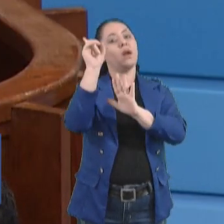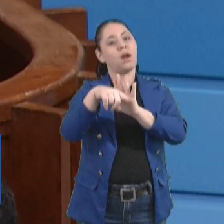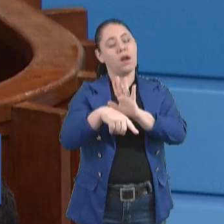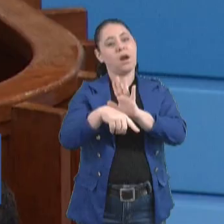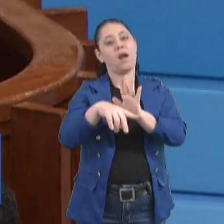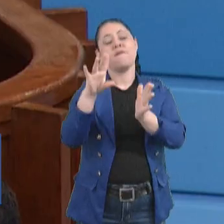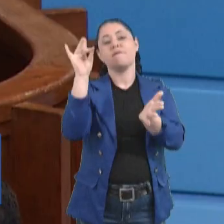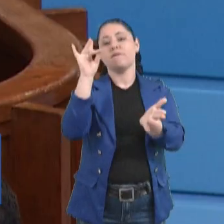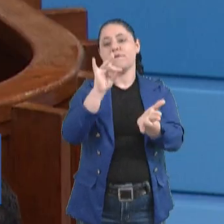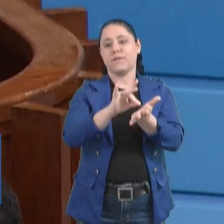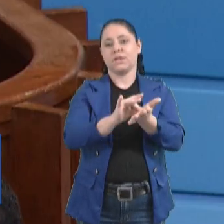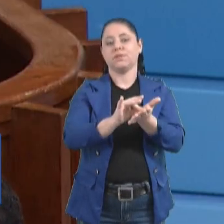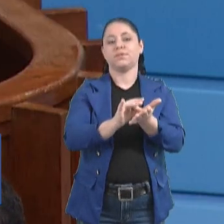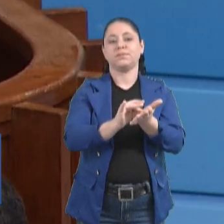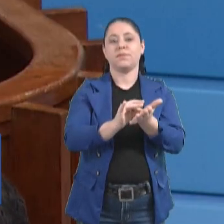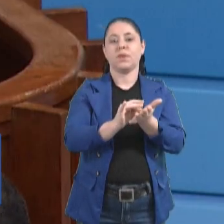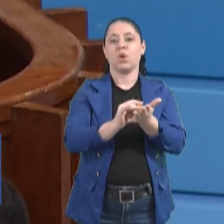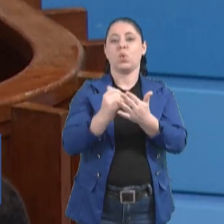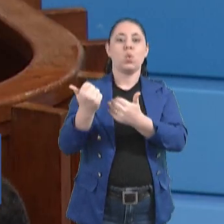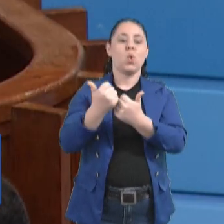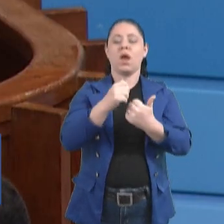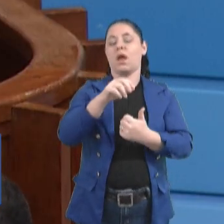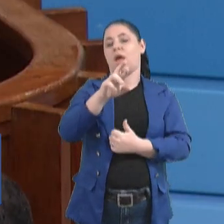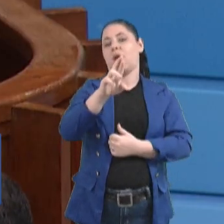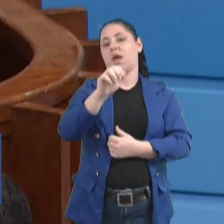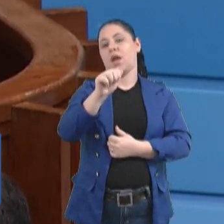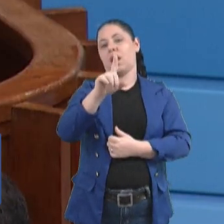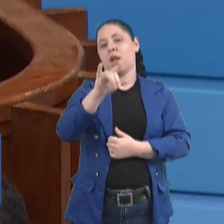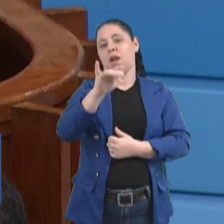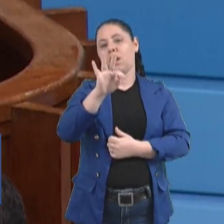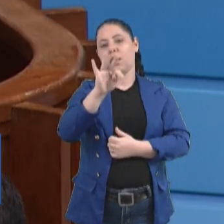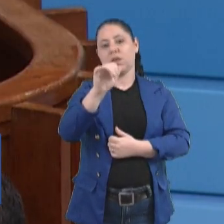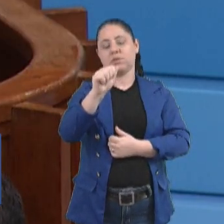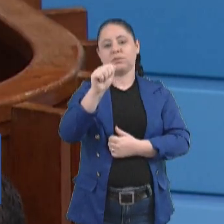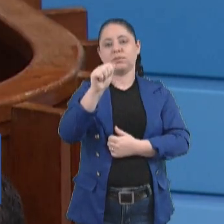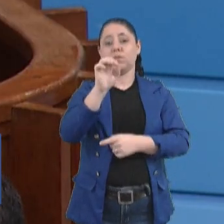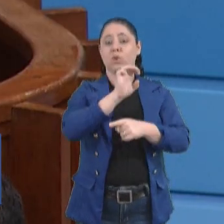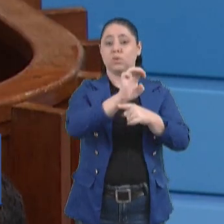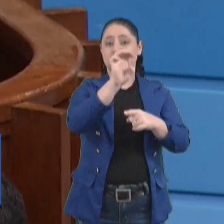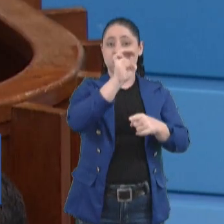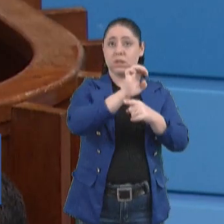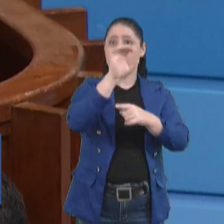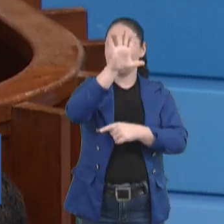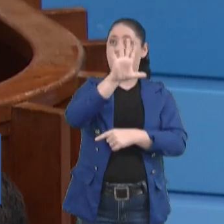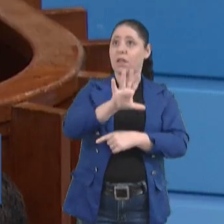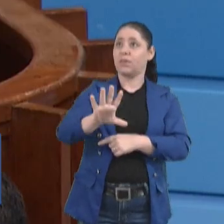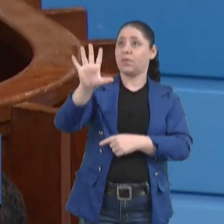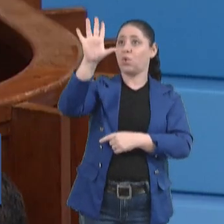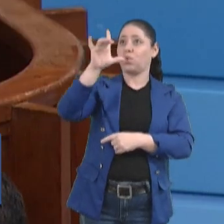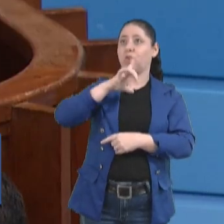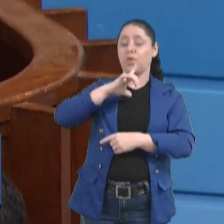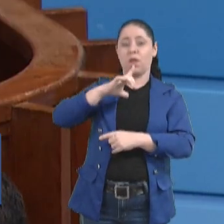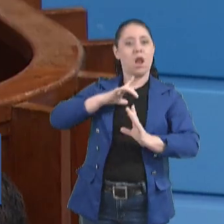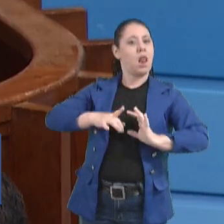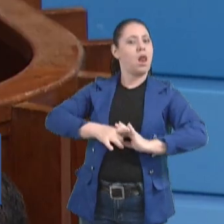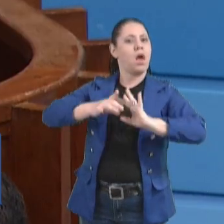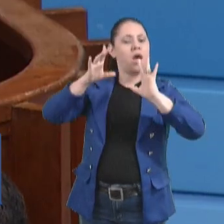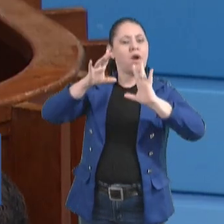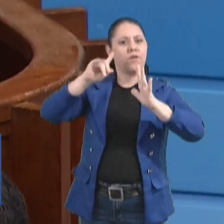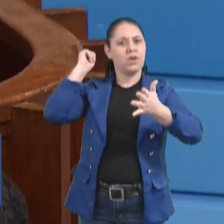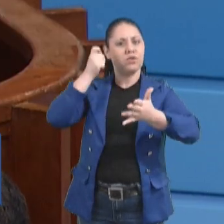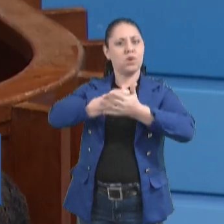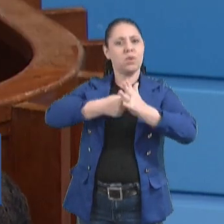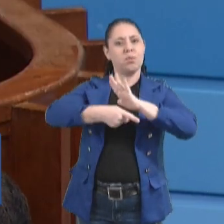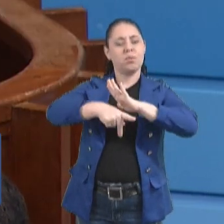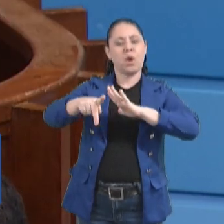extremamente realista no lugar de negacionista. Os estados têm competência plena para determinar